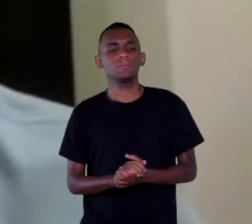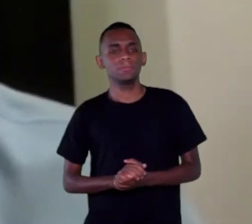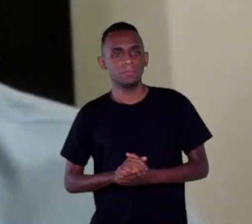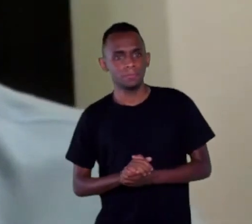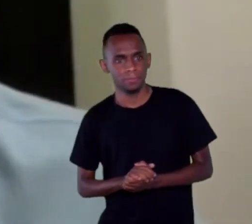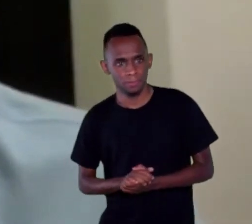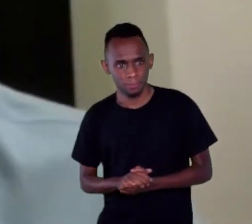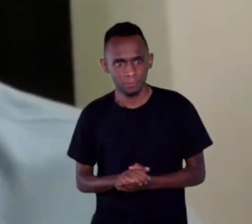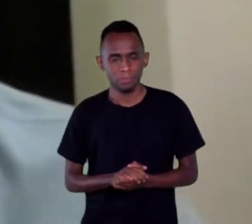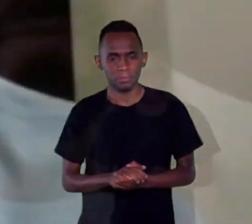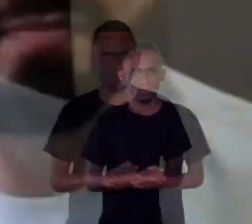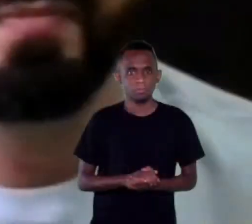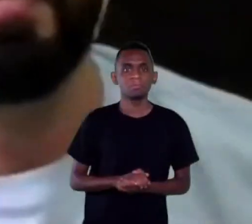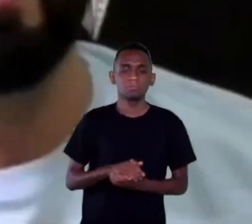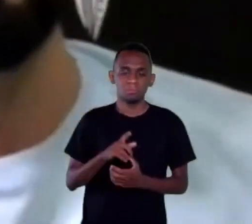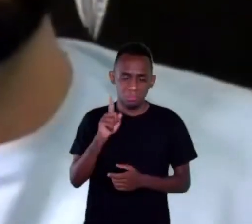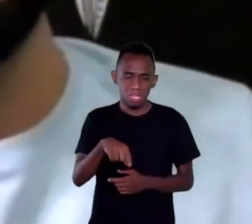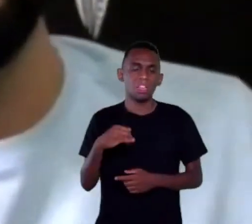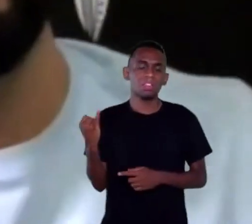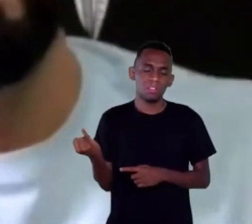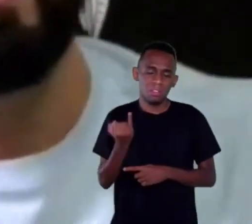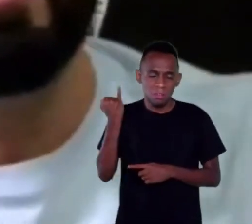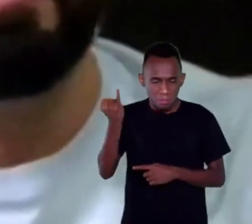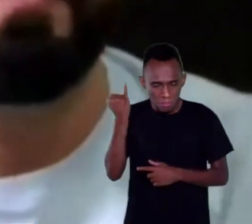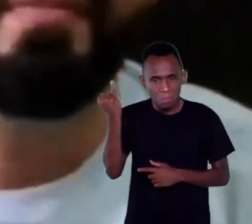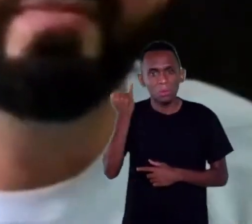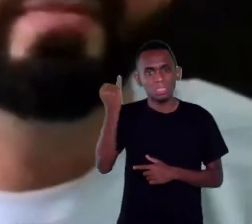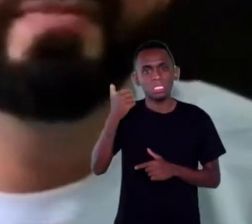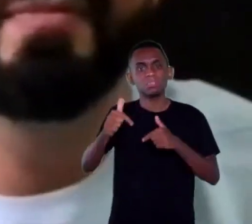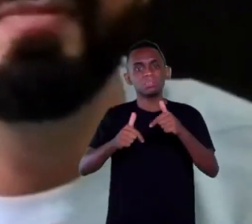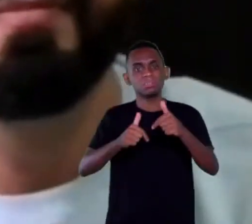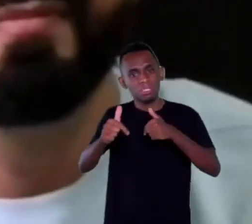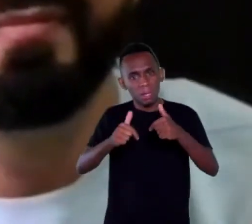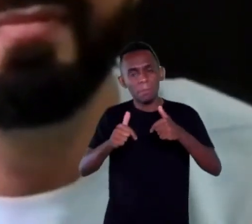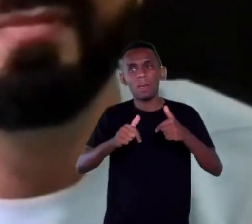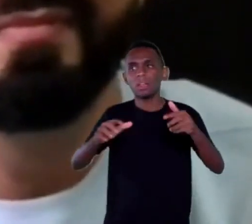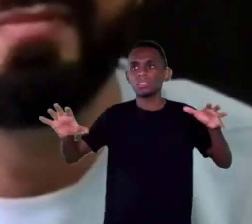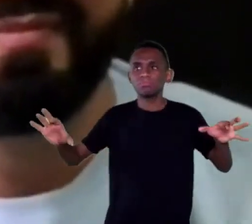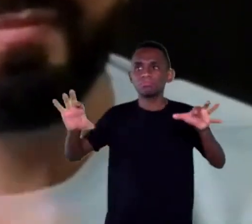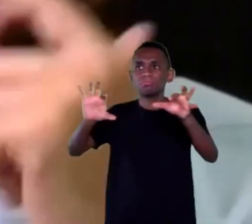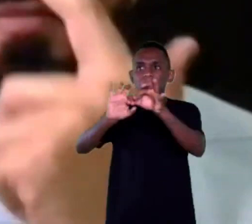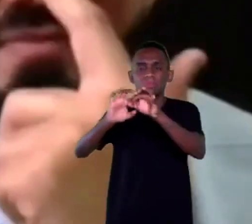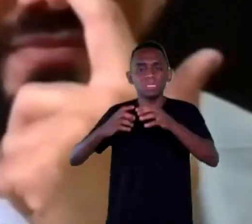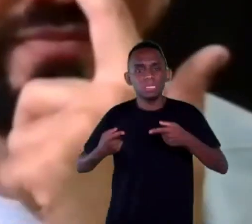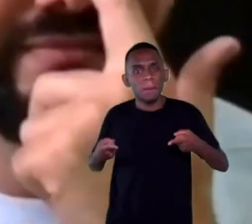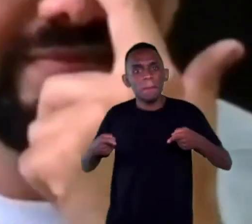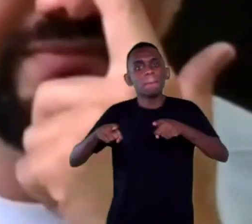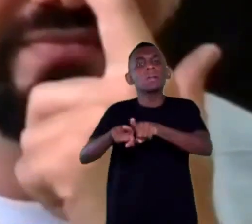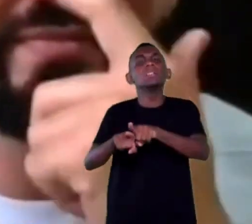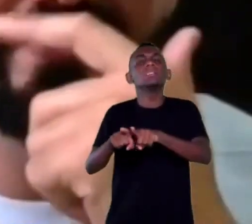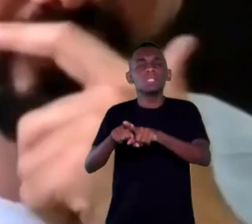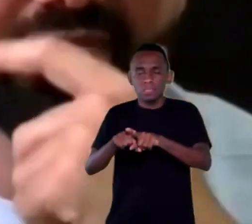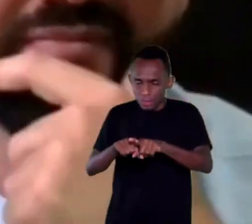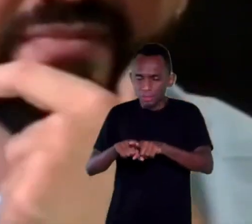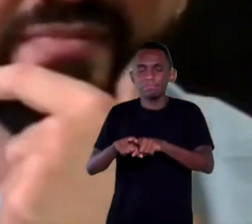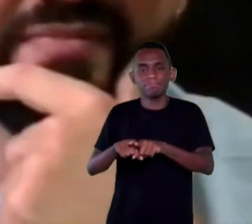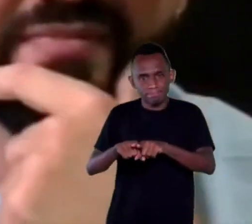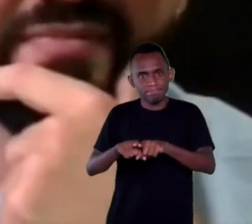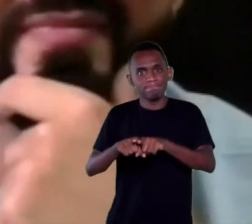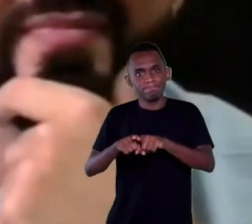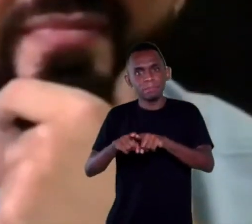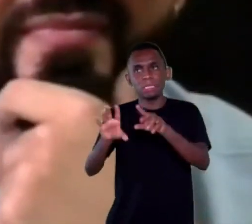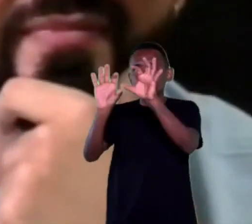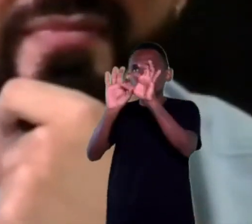É bem importante, né, esse trabalho, essa rede aí que você criou, né, de